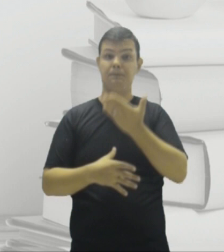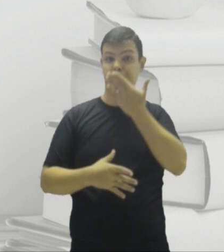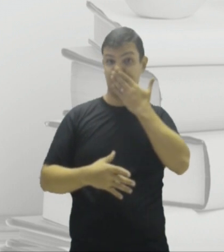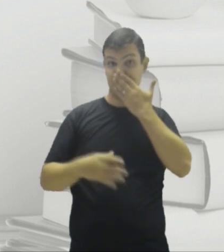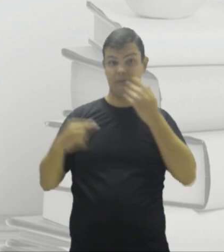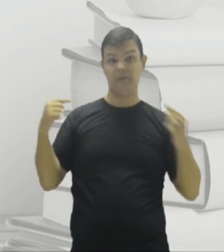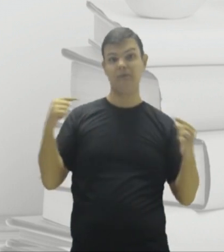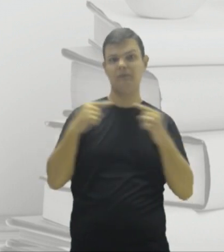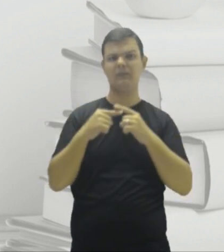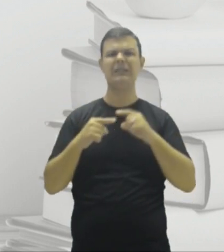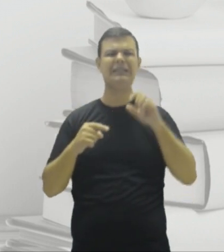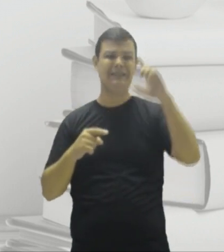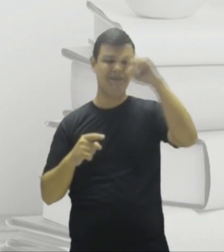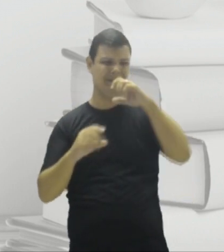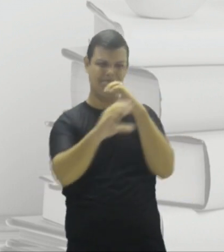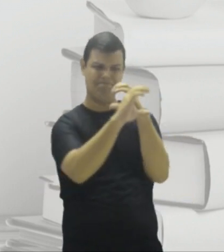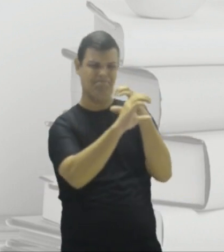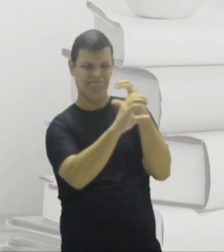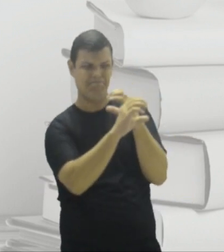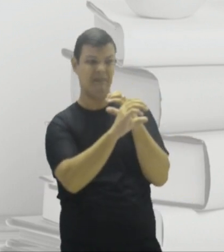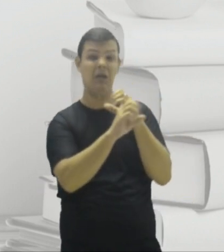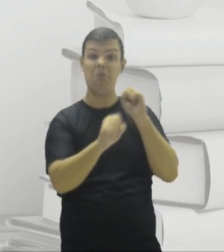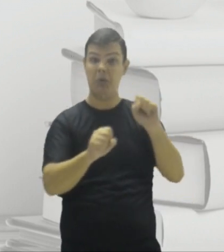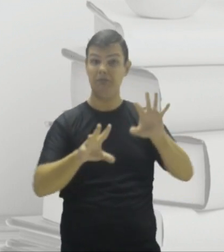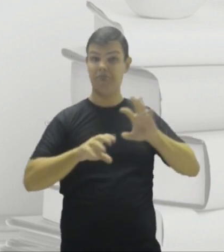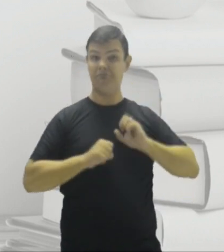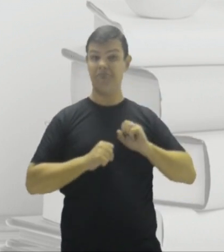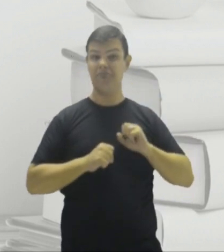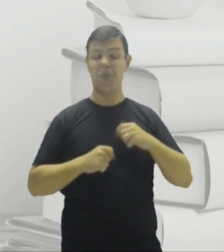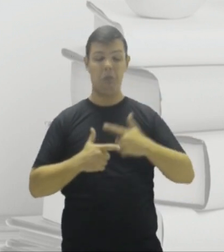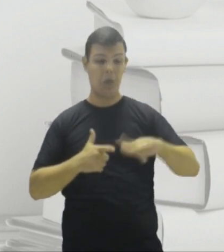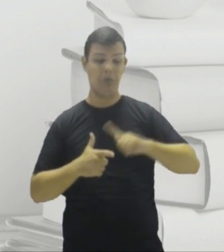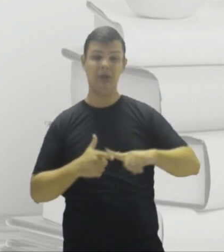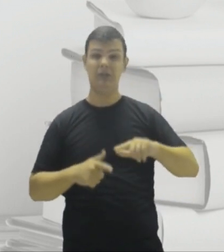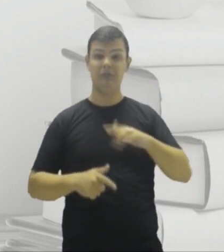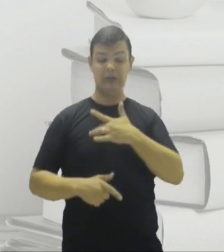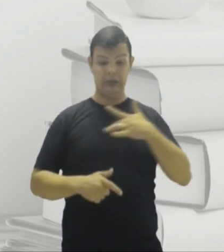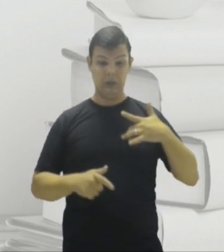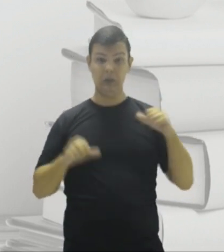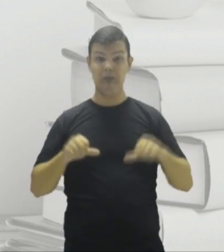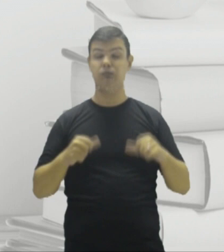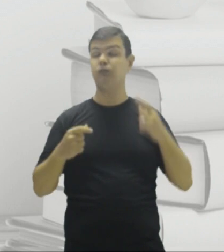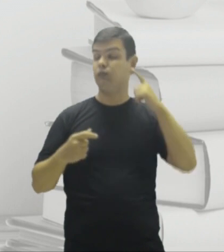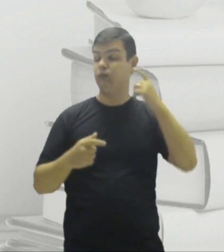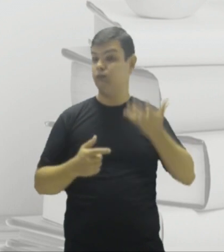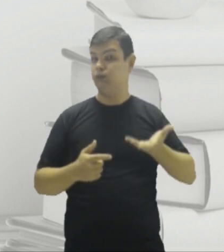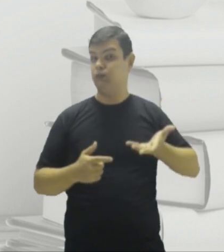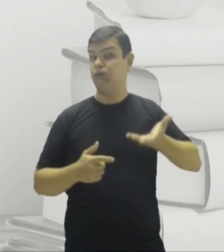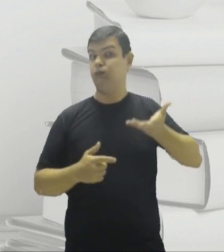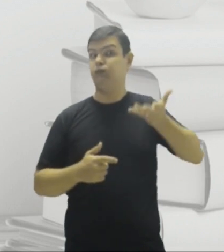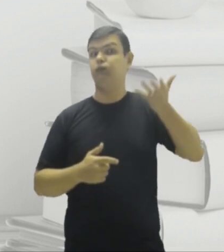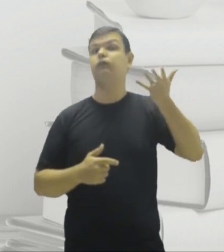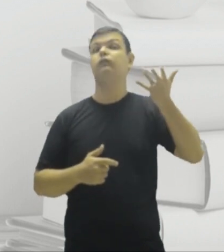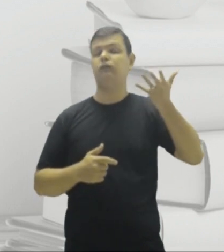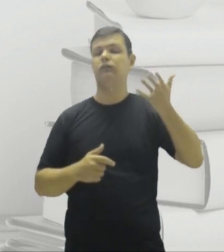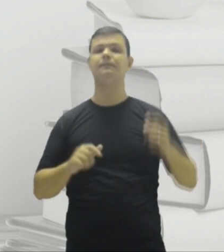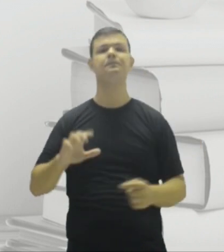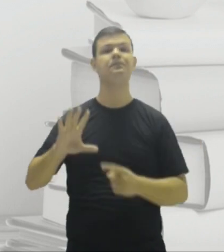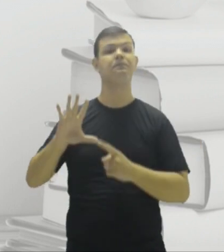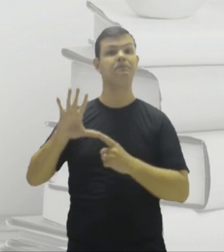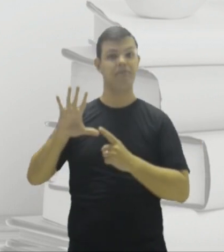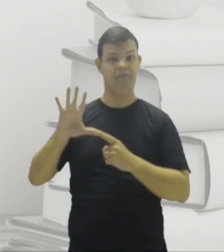de poluição dificulta a comunicação e pode ser nocivo à saúde quando esse som for extremamente alto.